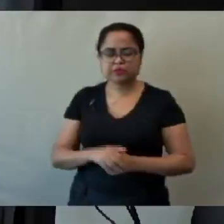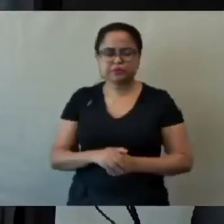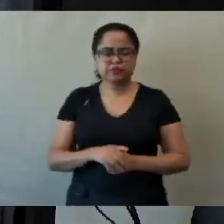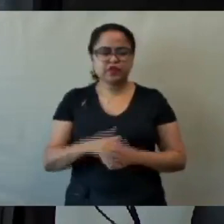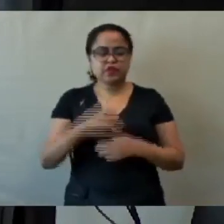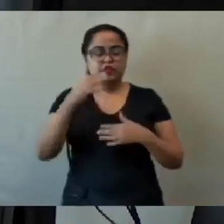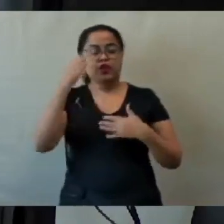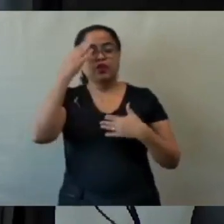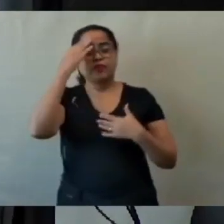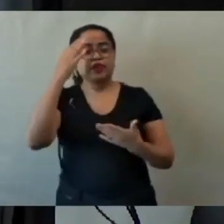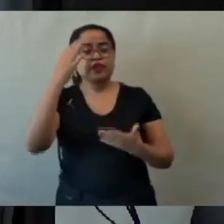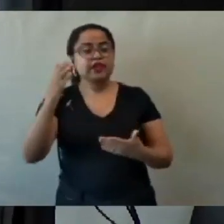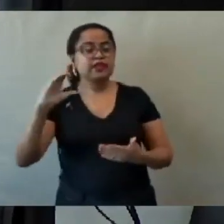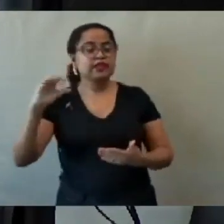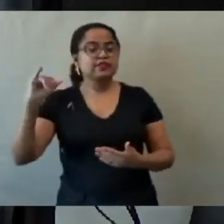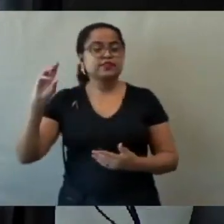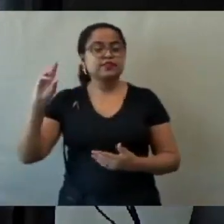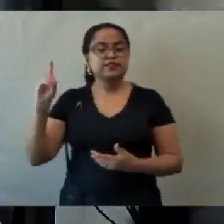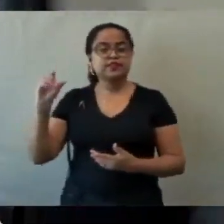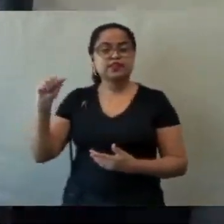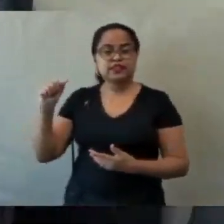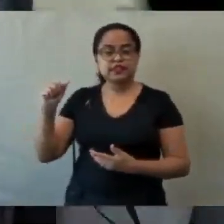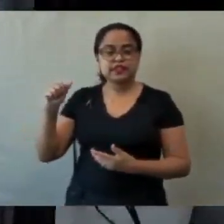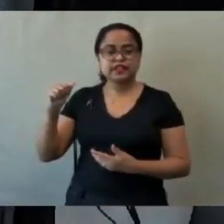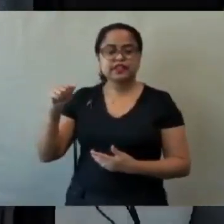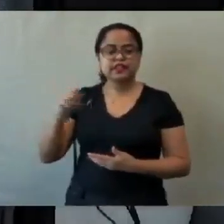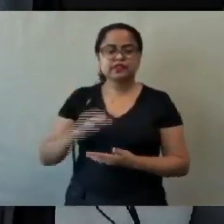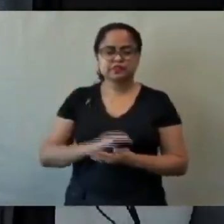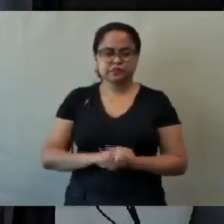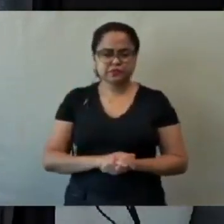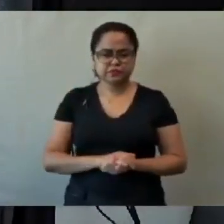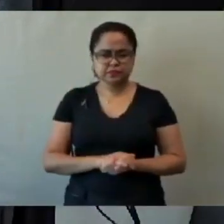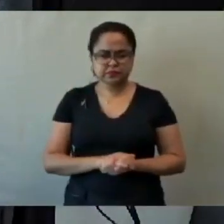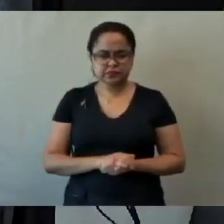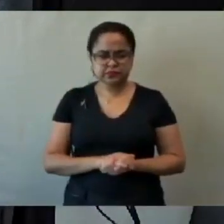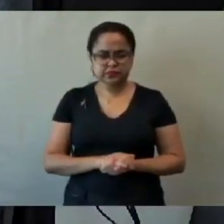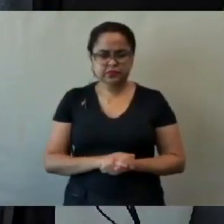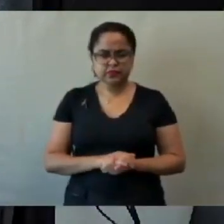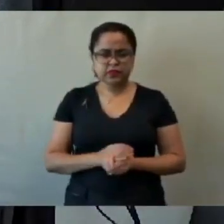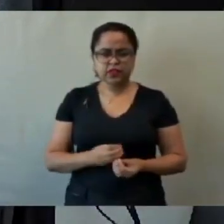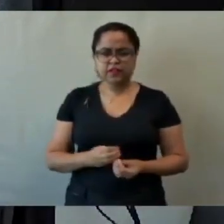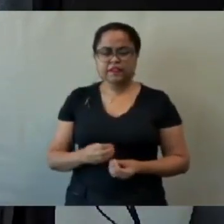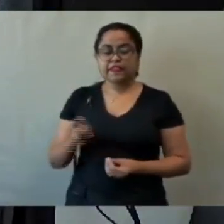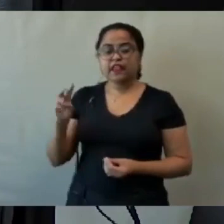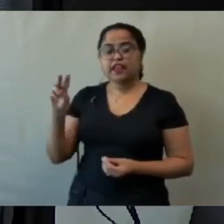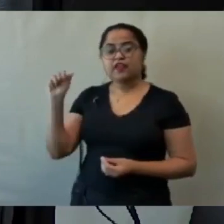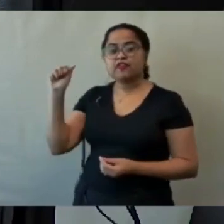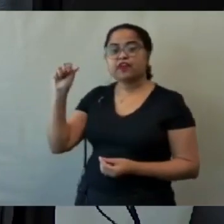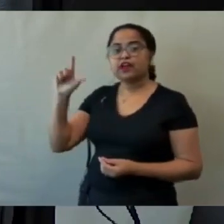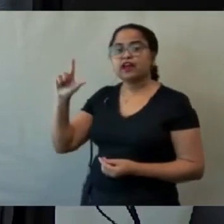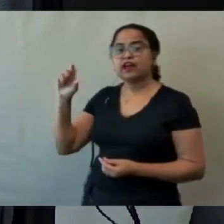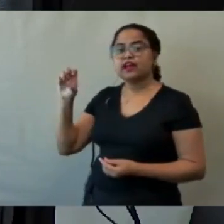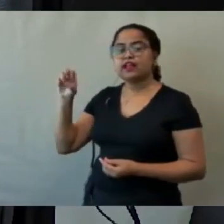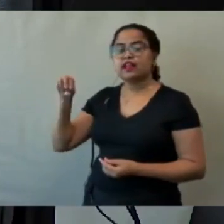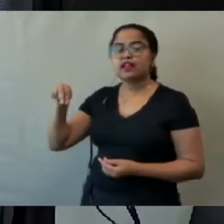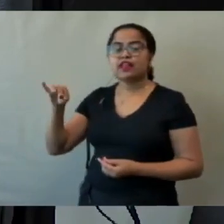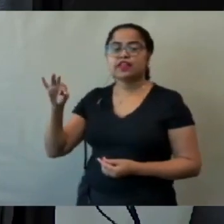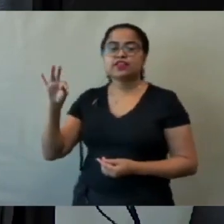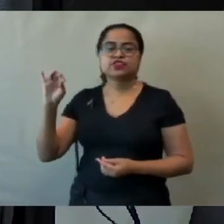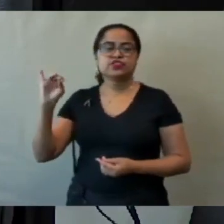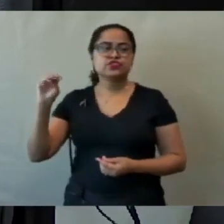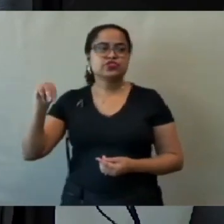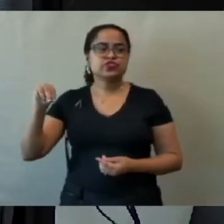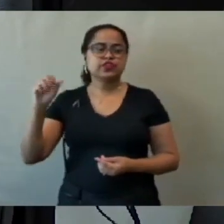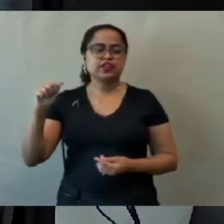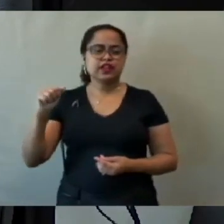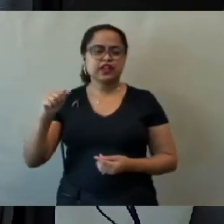Cida. Obrigada, Maria do Carmo. Vou passar a palavra agora para Valentina de Souza Paz Scott, presidente do